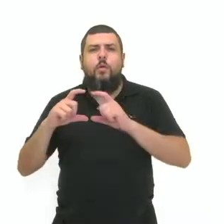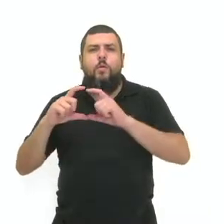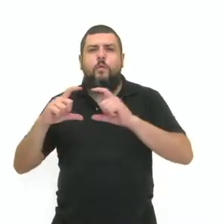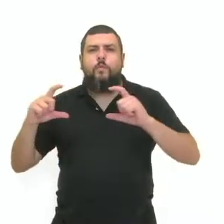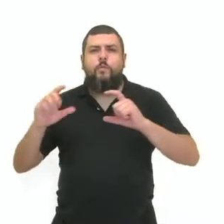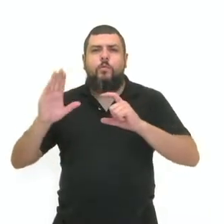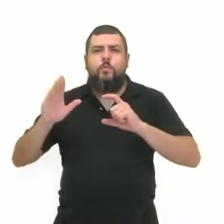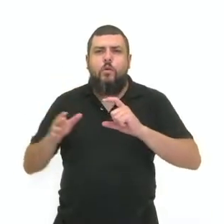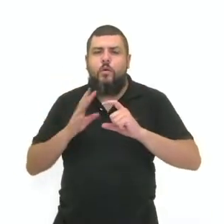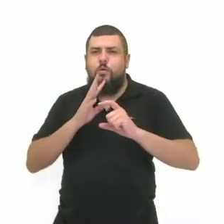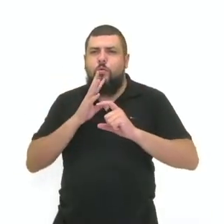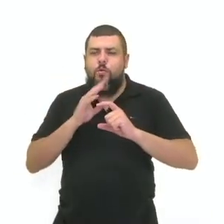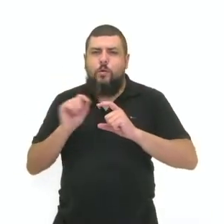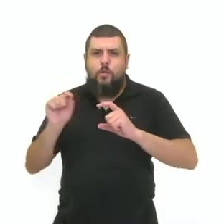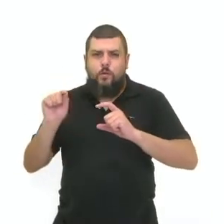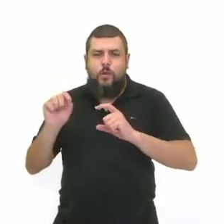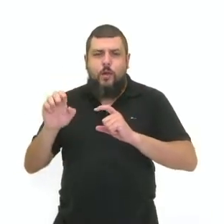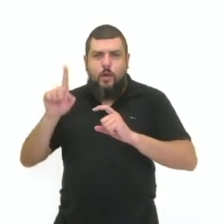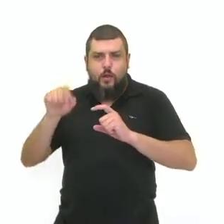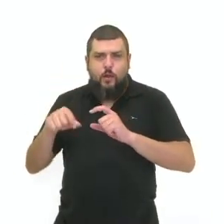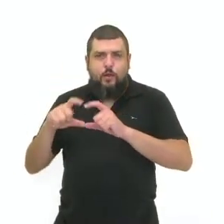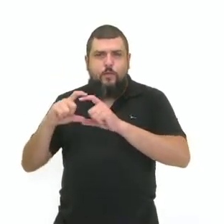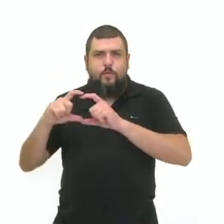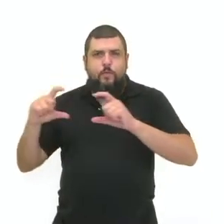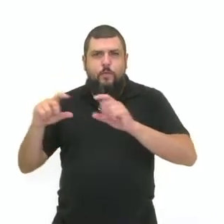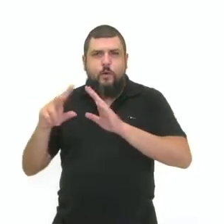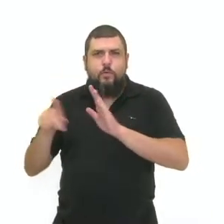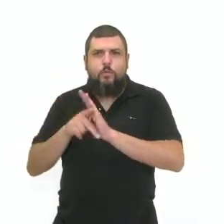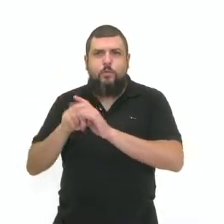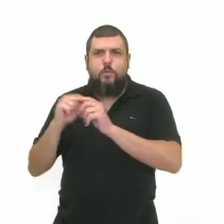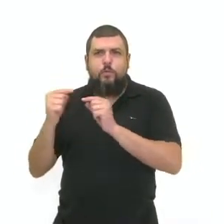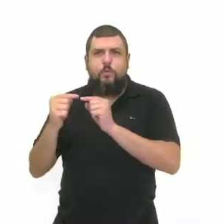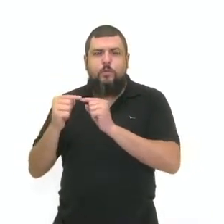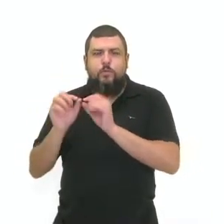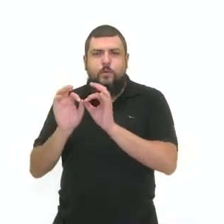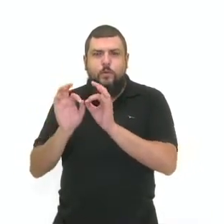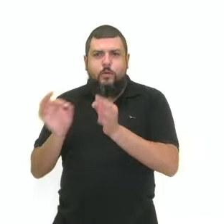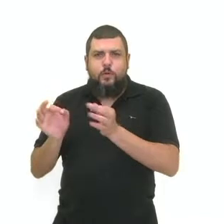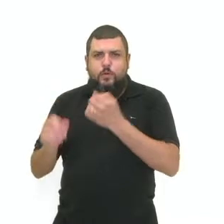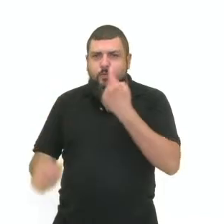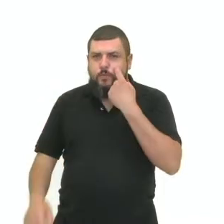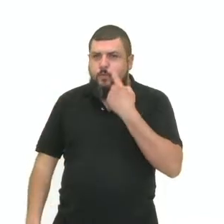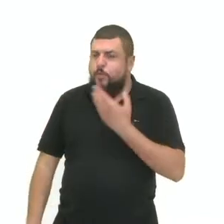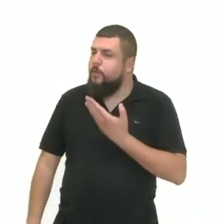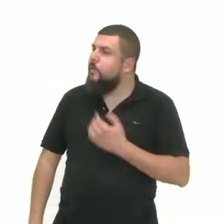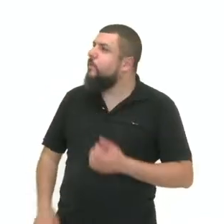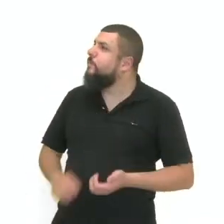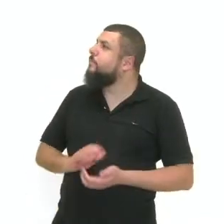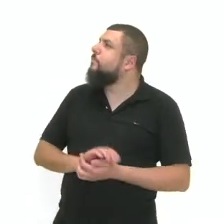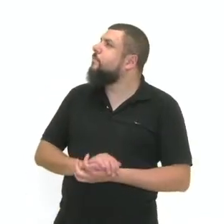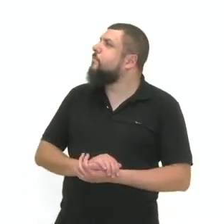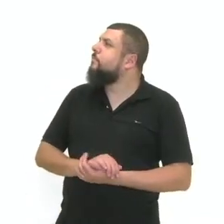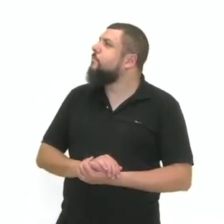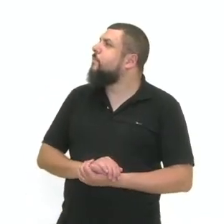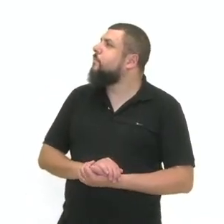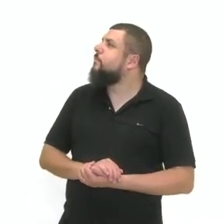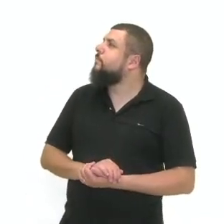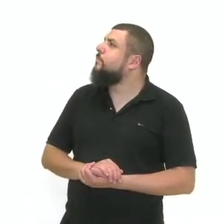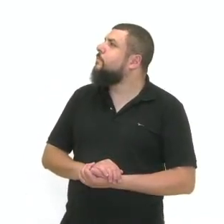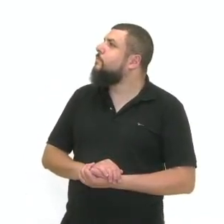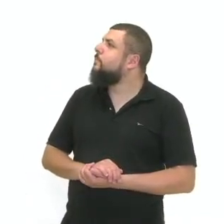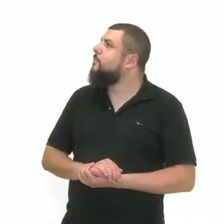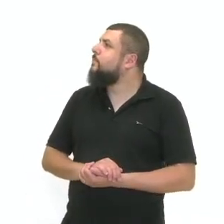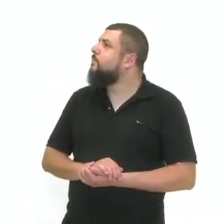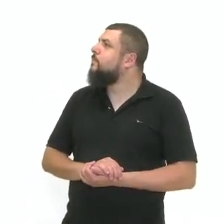de combinação simples, onde eu tenho n fatorial sobre p fatorial, a diferença